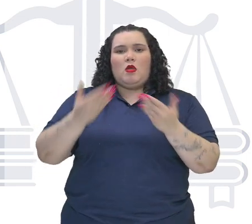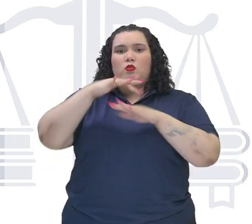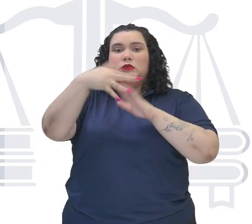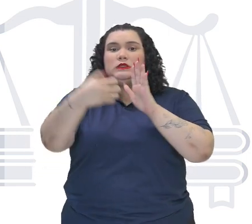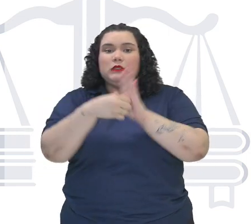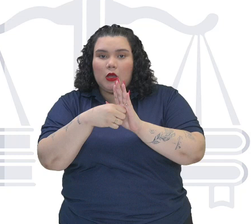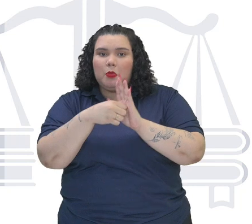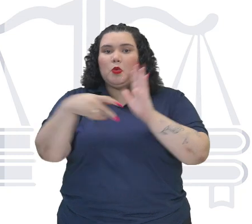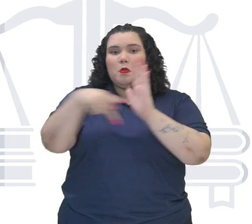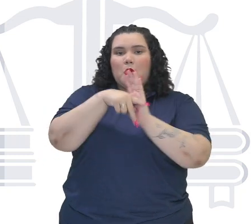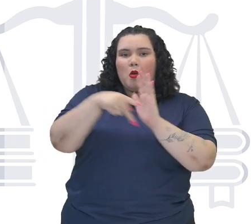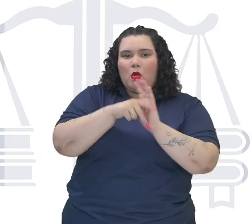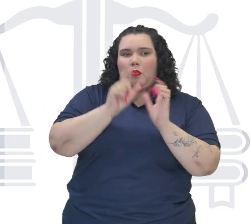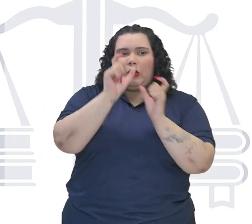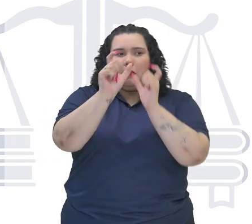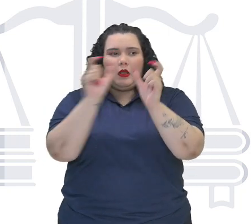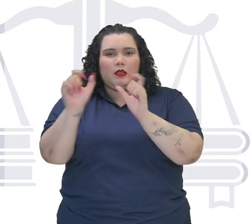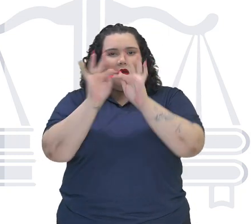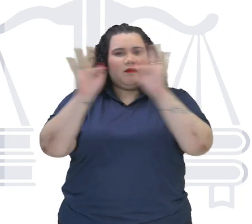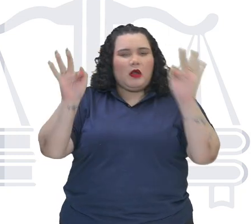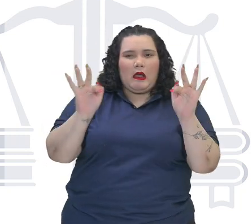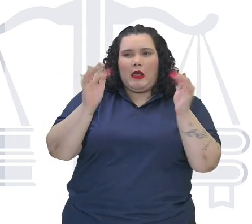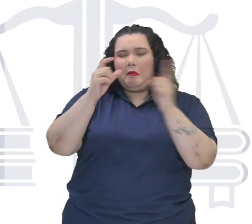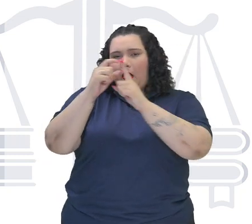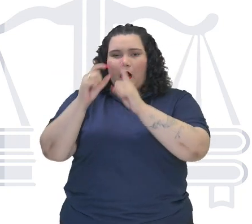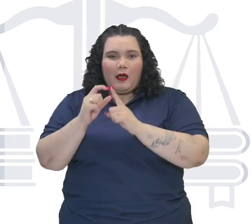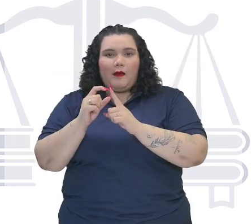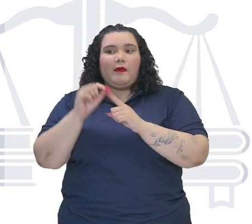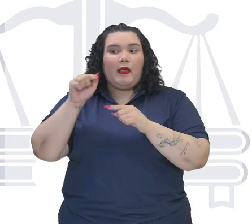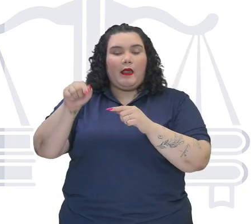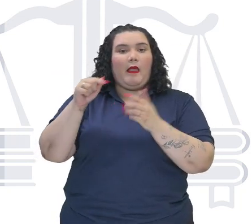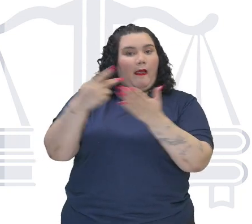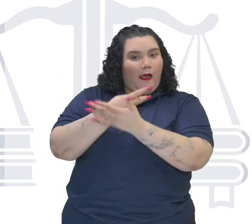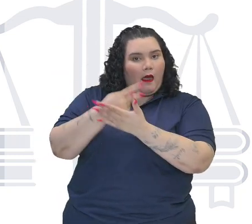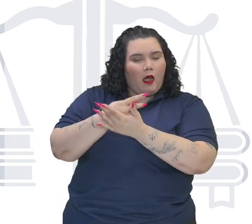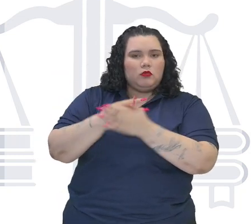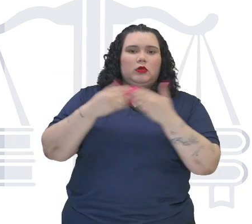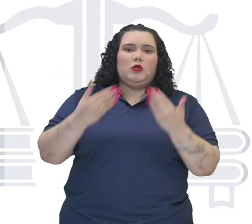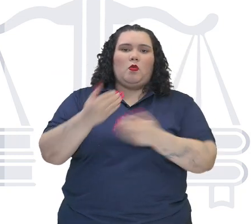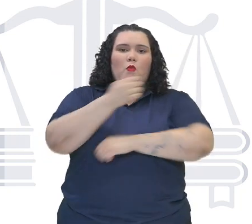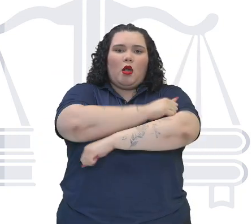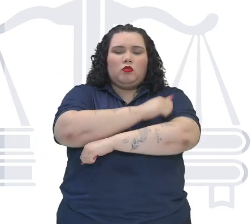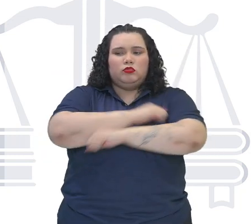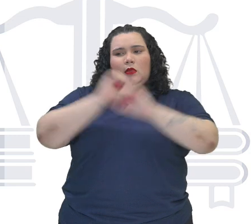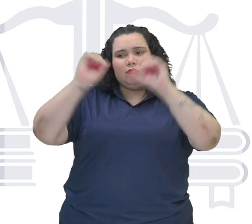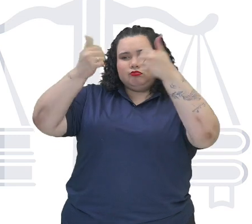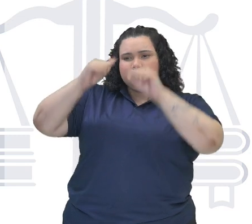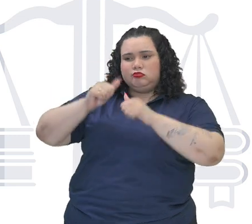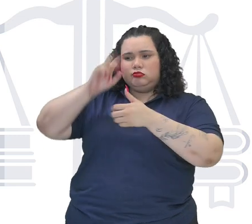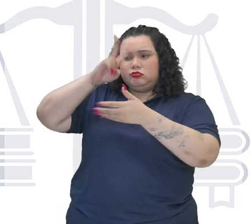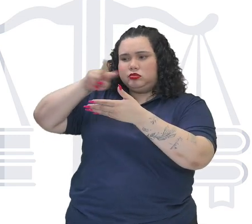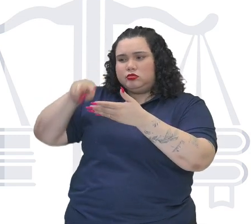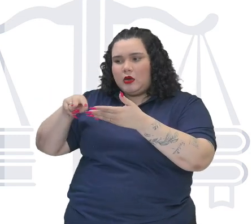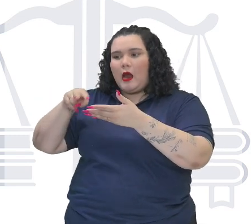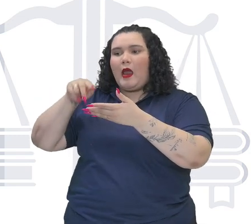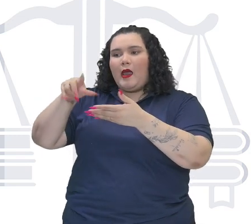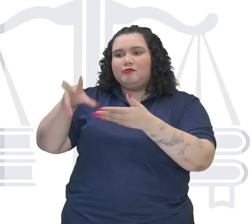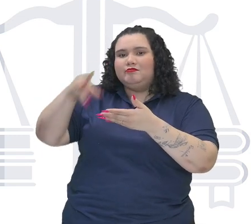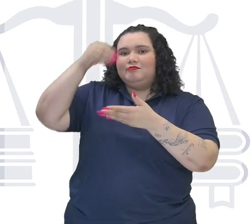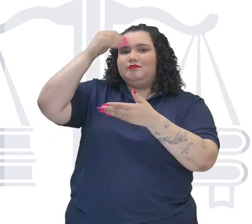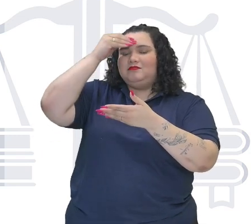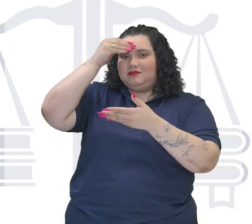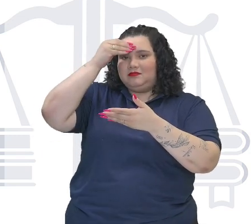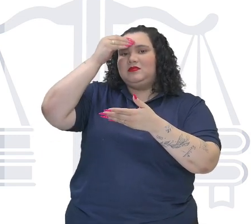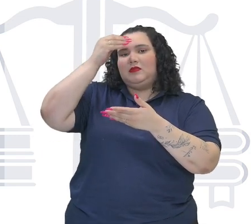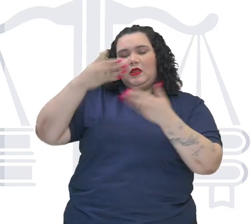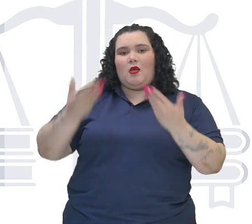erro, dificilmente ele comete esse erro novamente, né? Então, ele pode até errar, mas ele vai errar por um